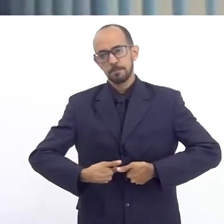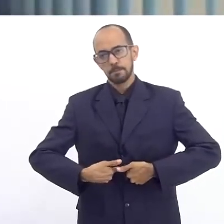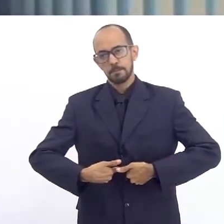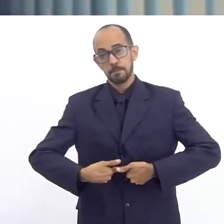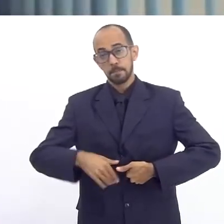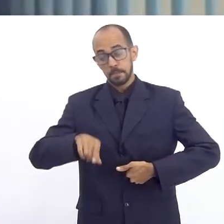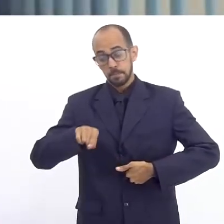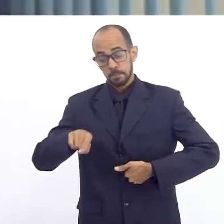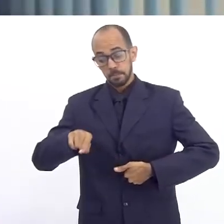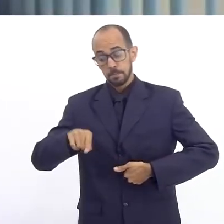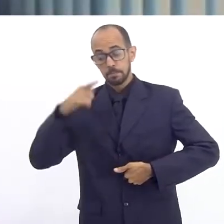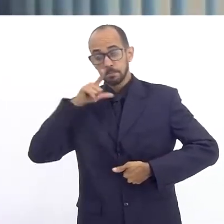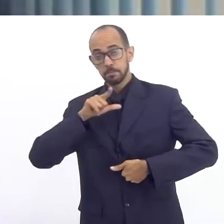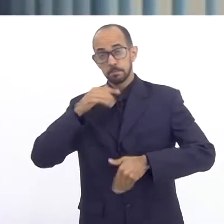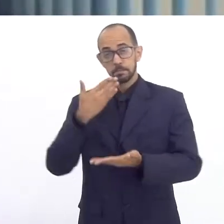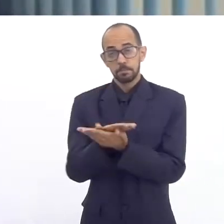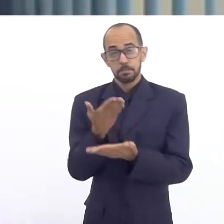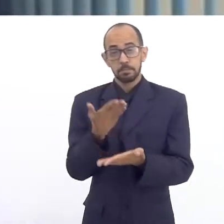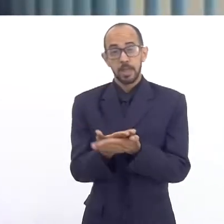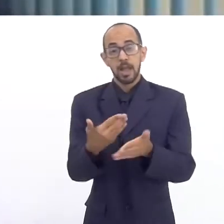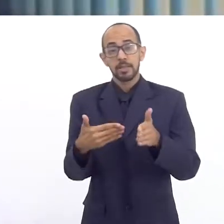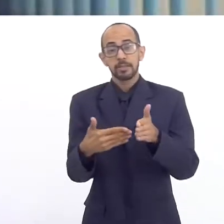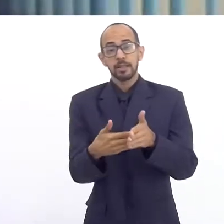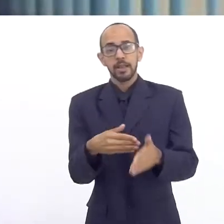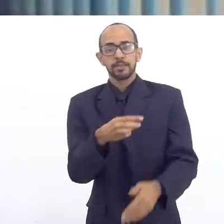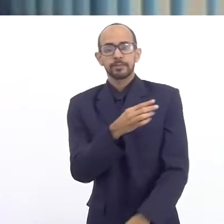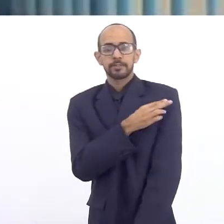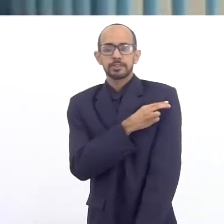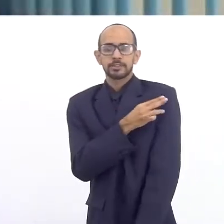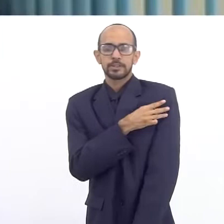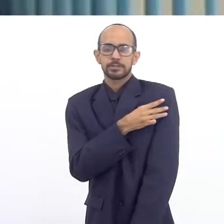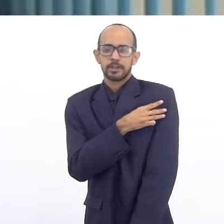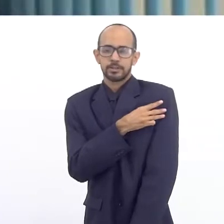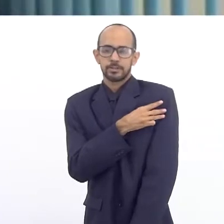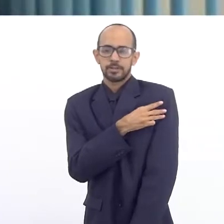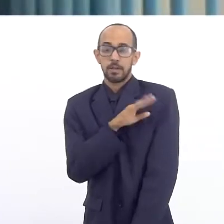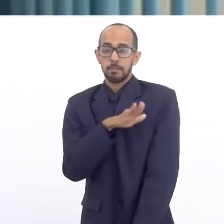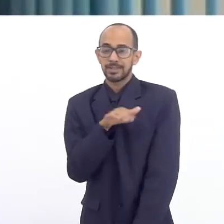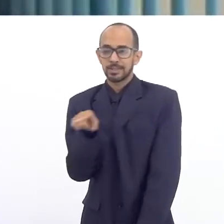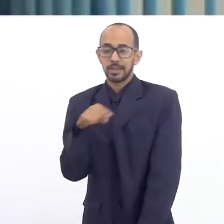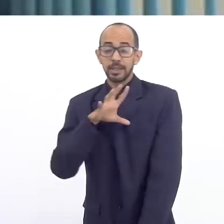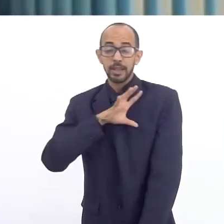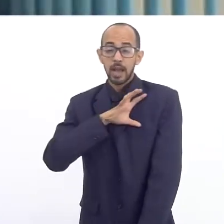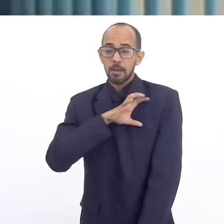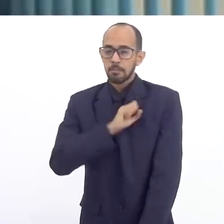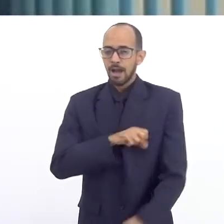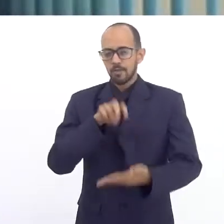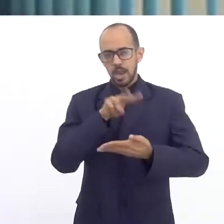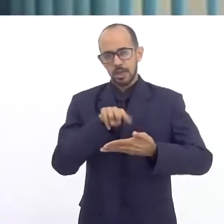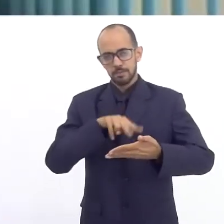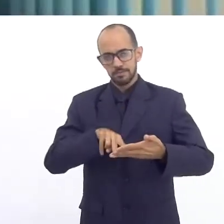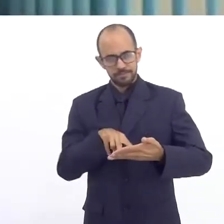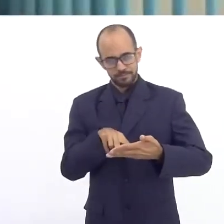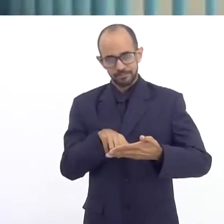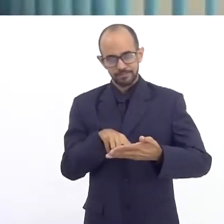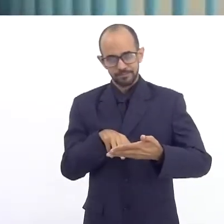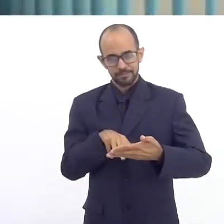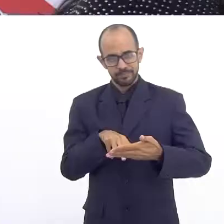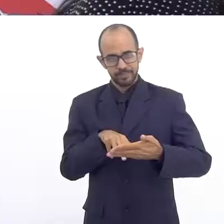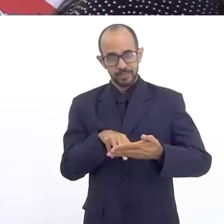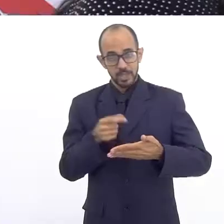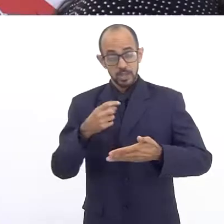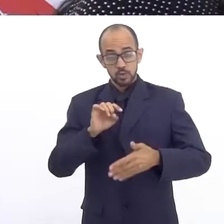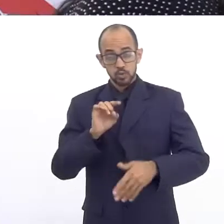infância, e ele só pôde estudar até a 3ª série primária. Mas ele gostava tanto de ler,